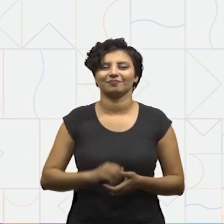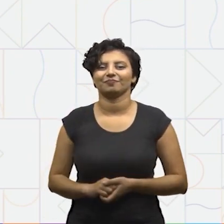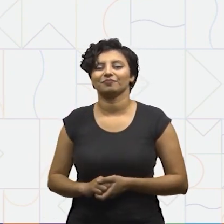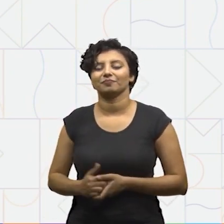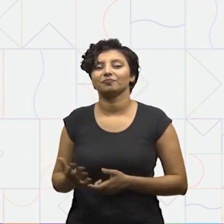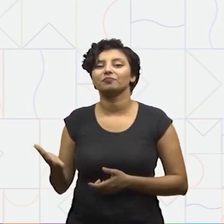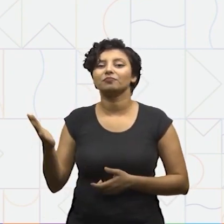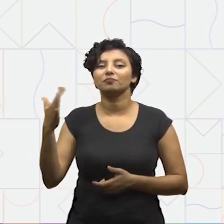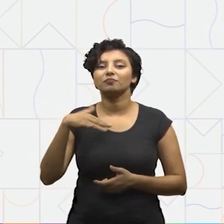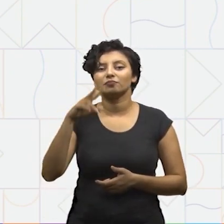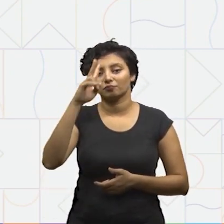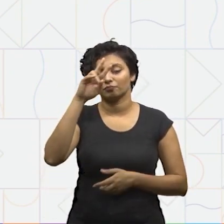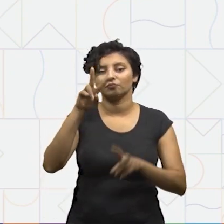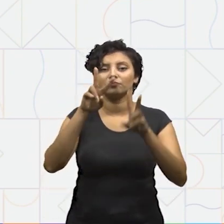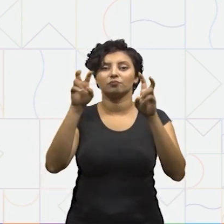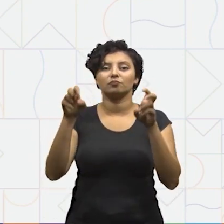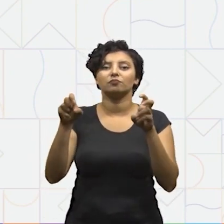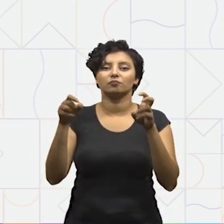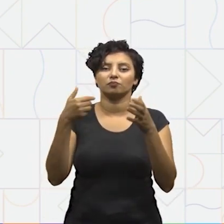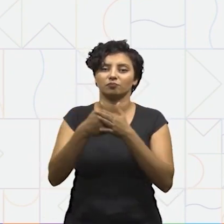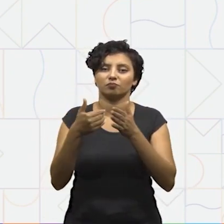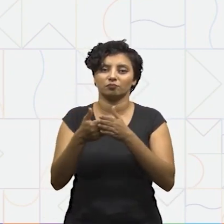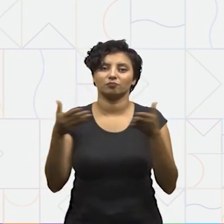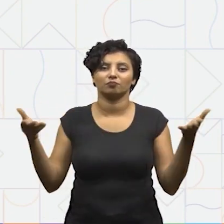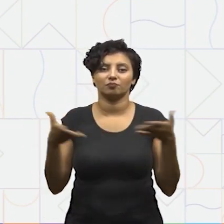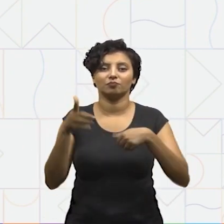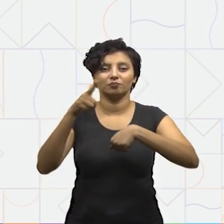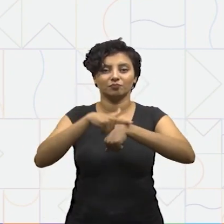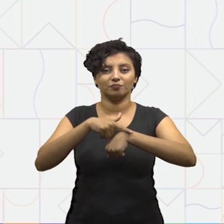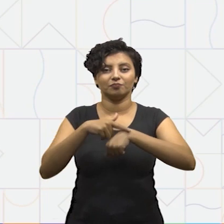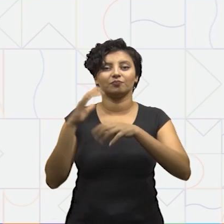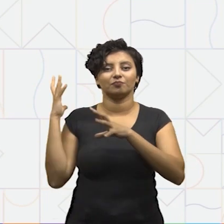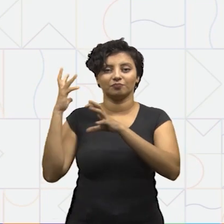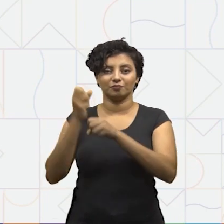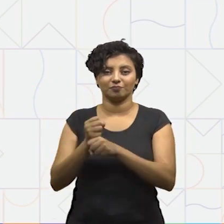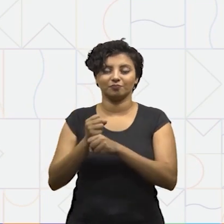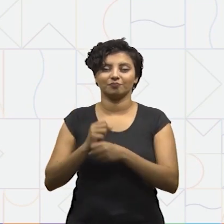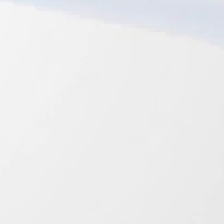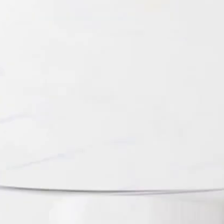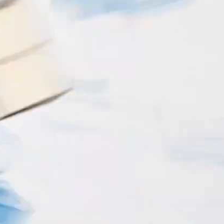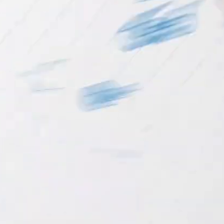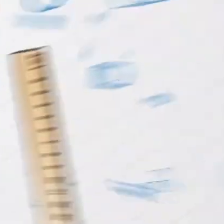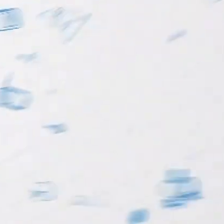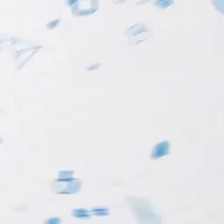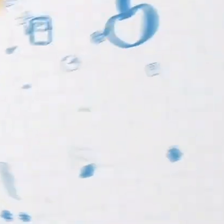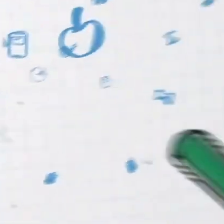acertar. Vamos lembrar um pouco do que vimos na aula de hoje? Chegou a hora da revisão!